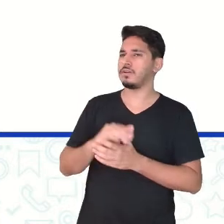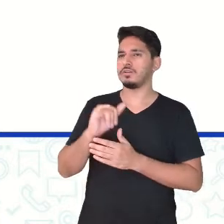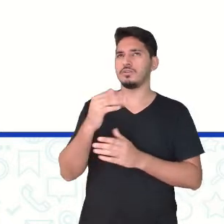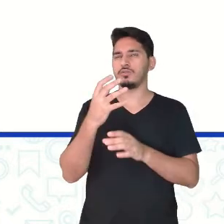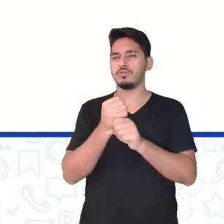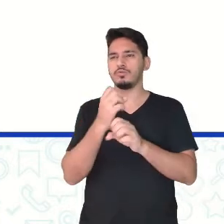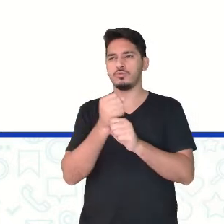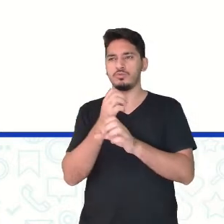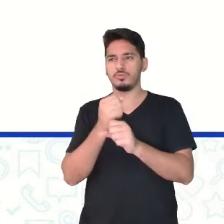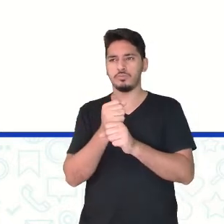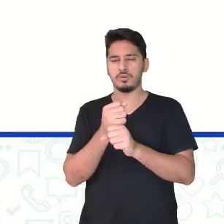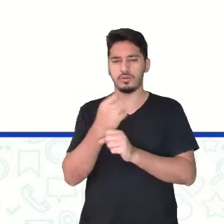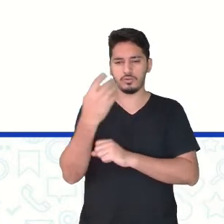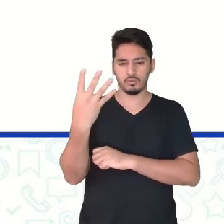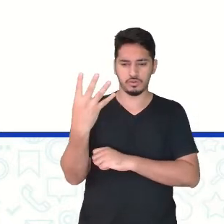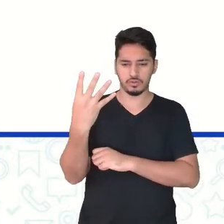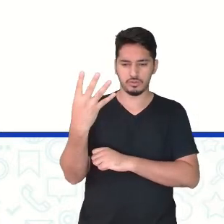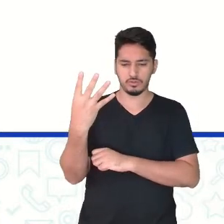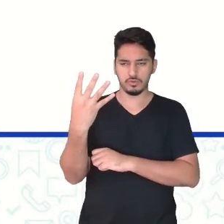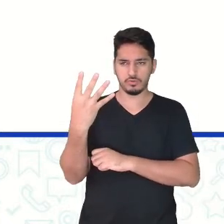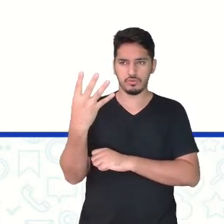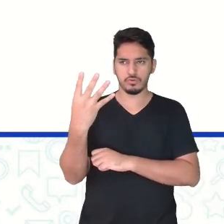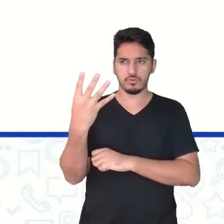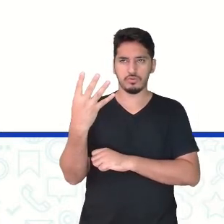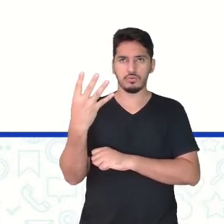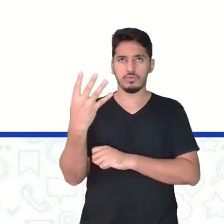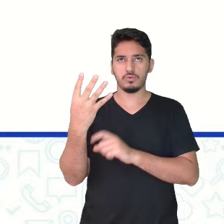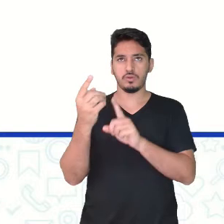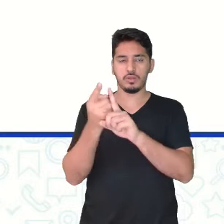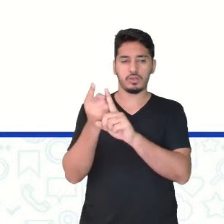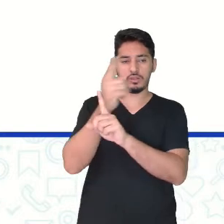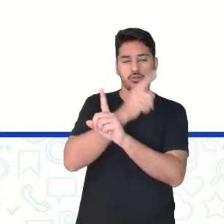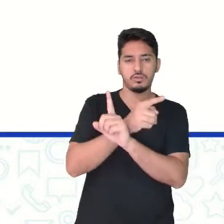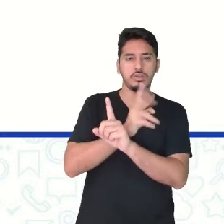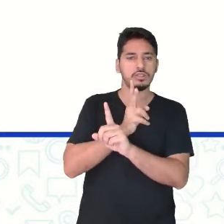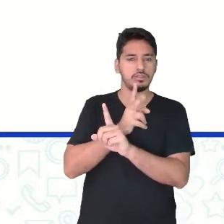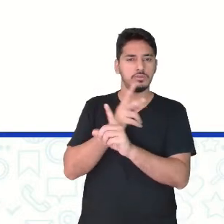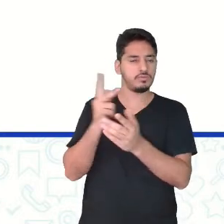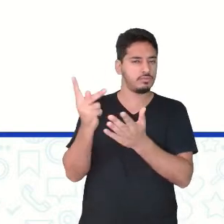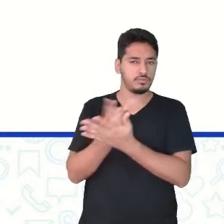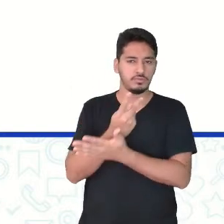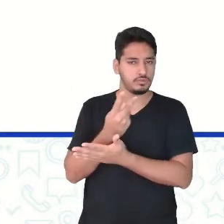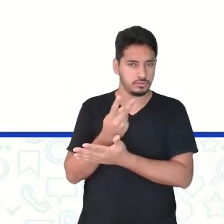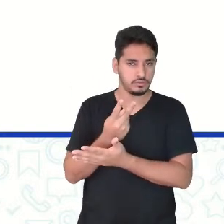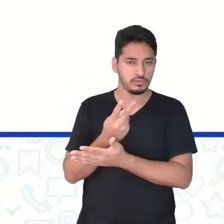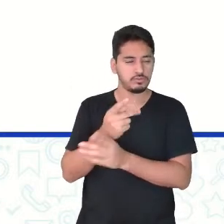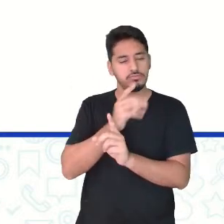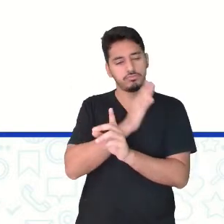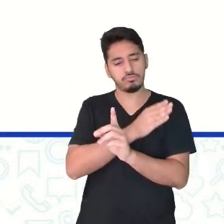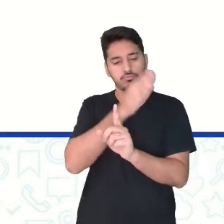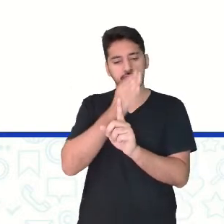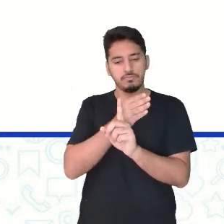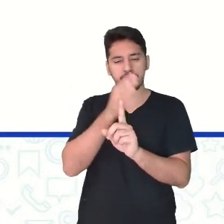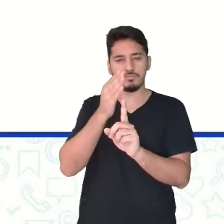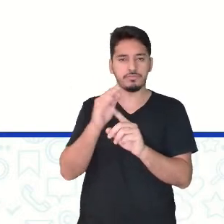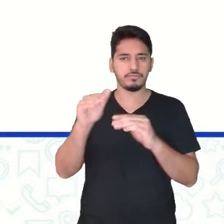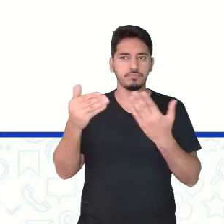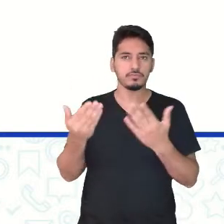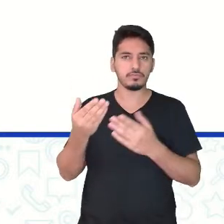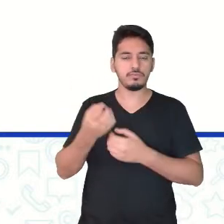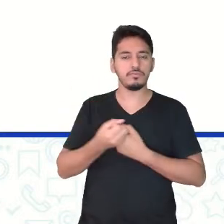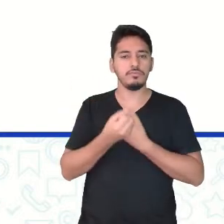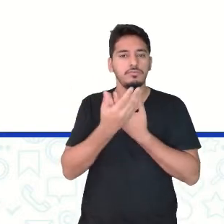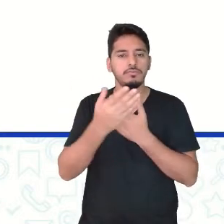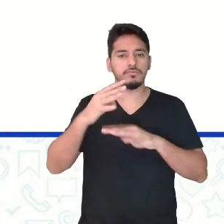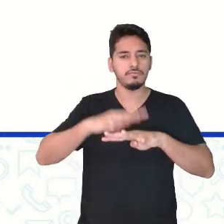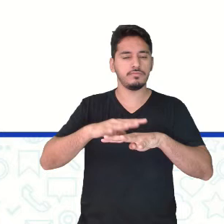4, pega o atual, somar 4 dá o posterior. Sempre vai acontecer isso. Então, qual é a expressão matemática,